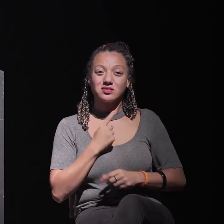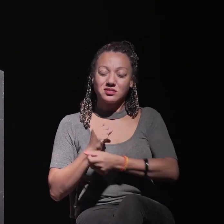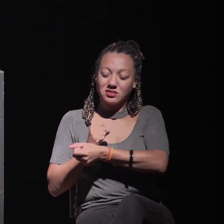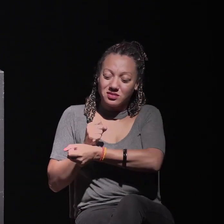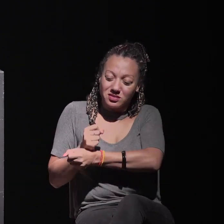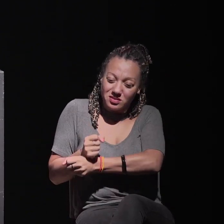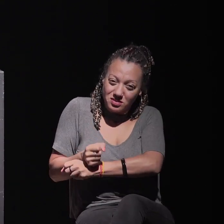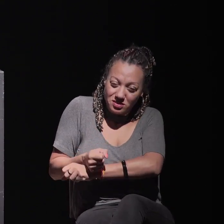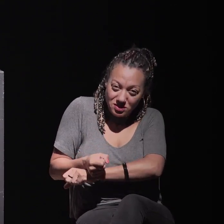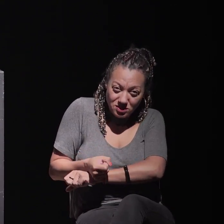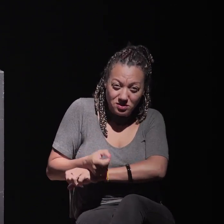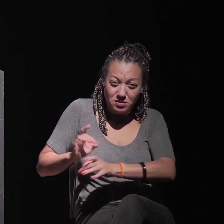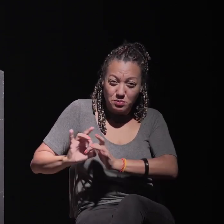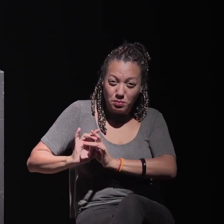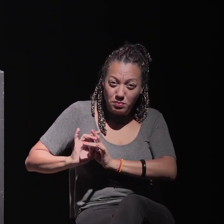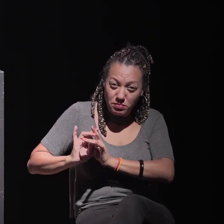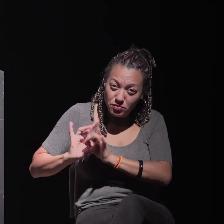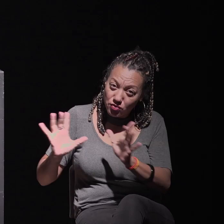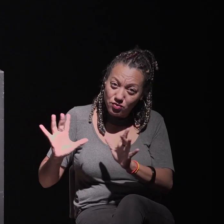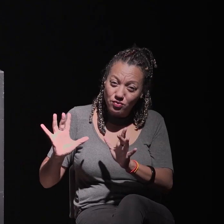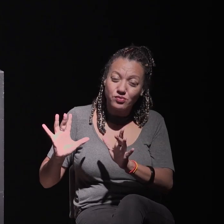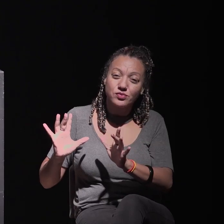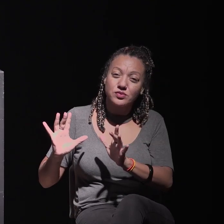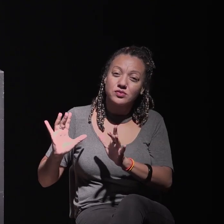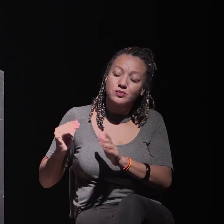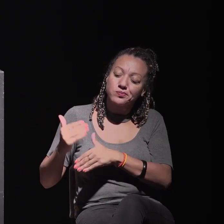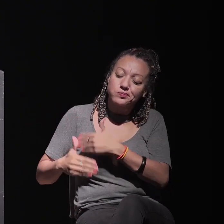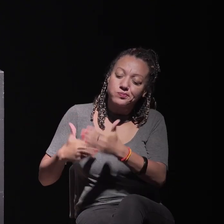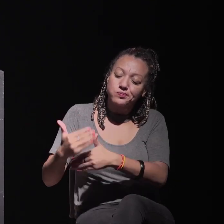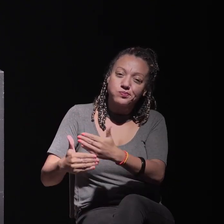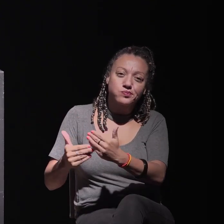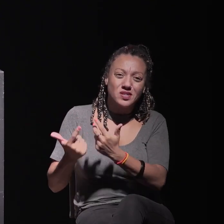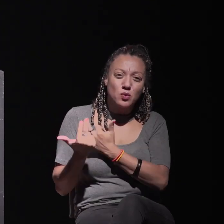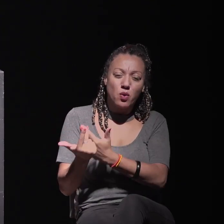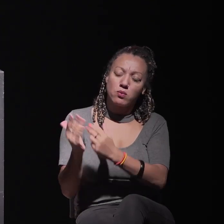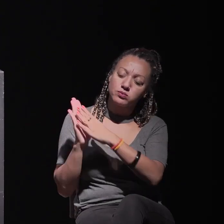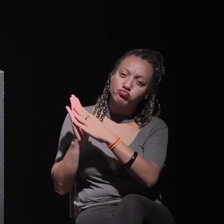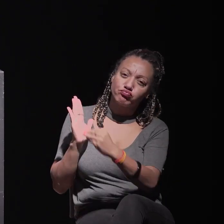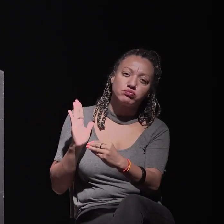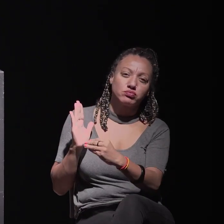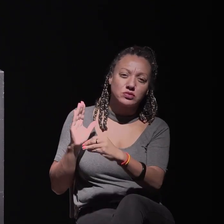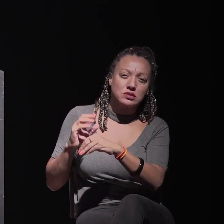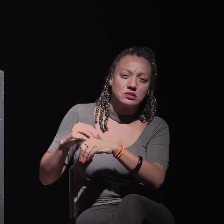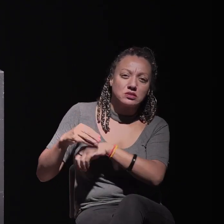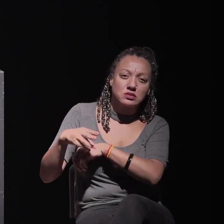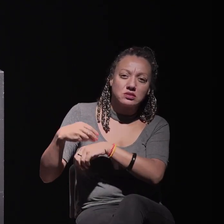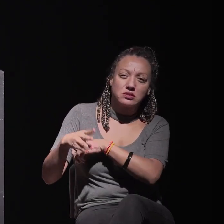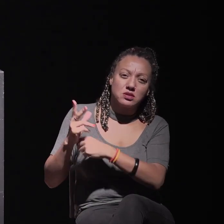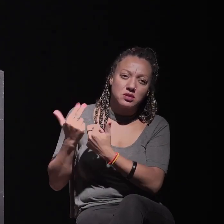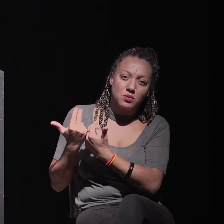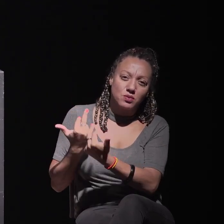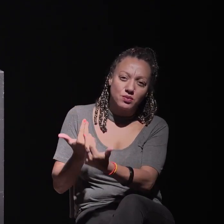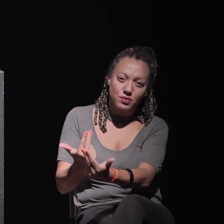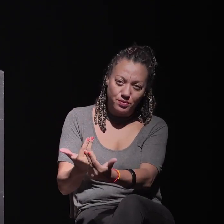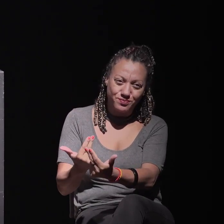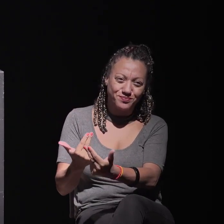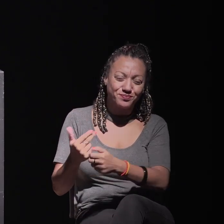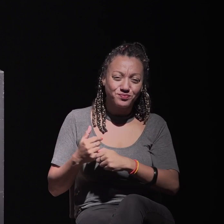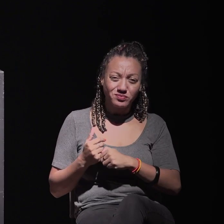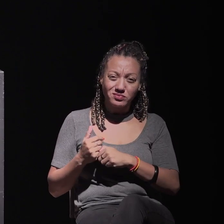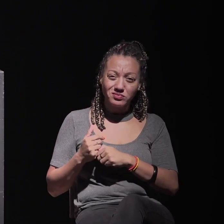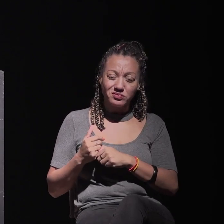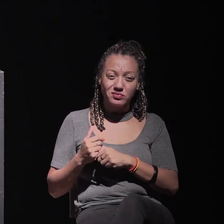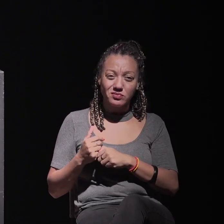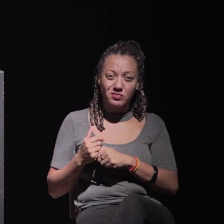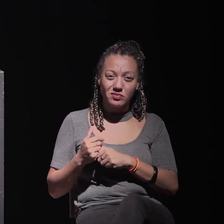pós-escravidão, fomos socializados dentro dessa lógica do patriarcado. Mas ela chama atenção para uma coisa, que é o nosso principal... Se